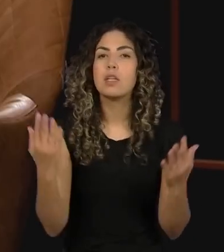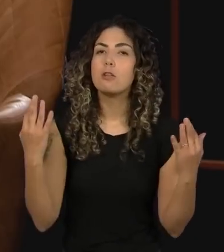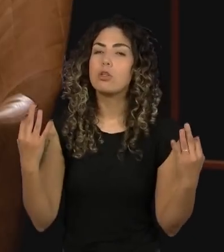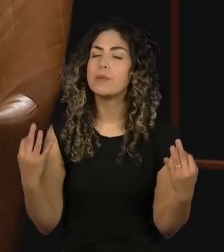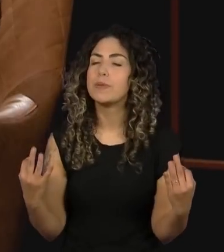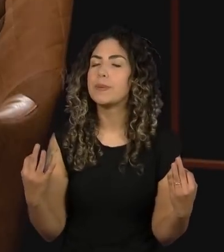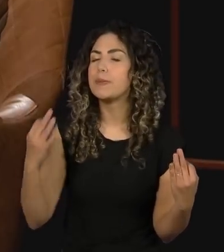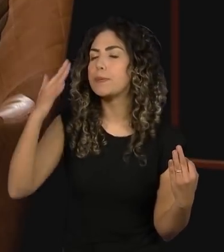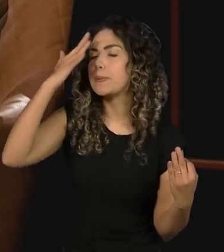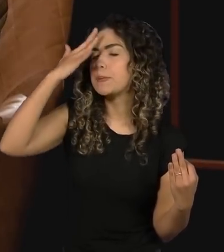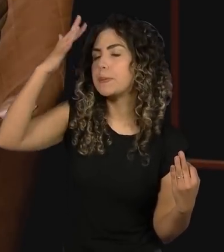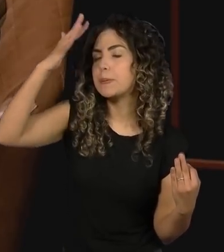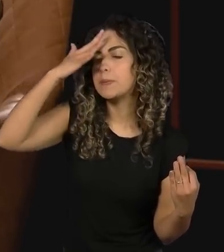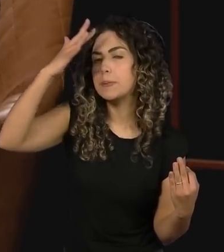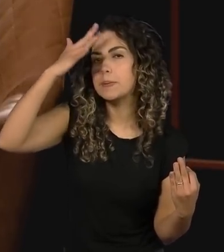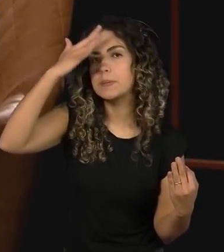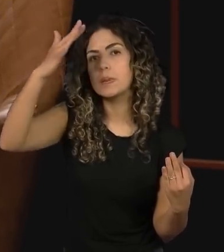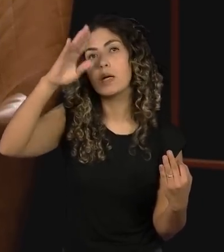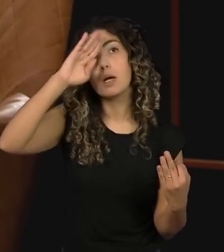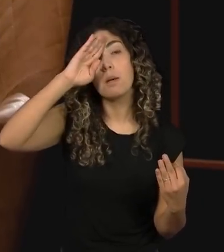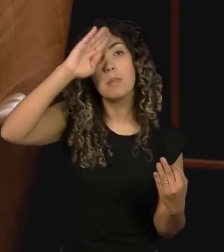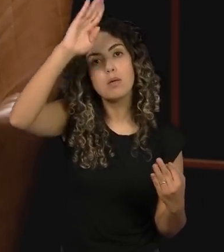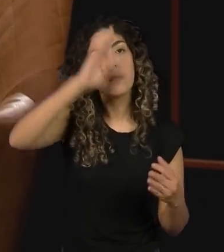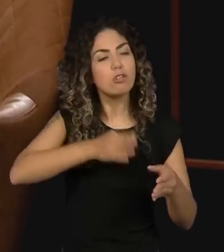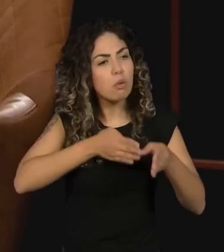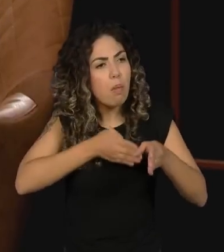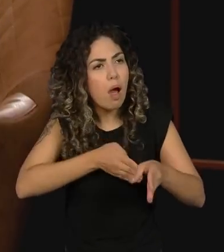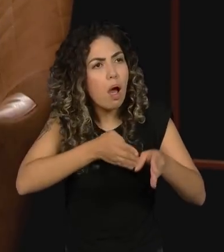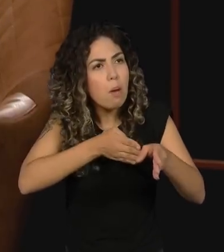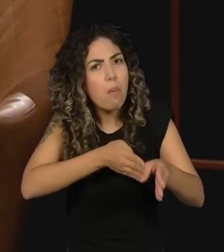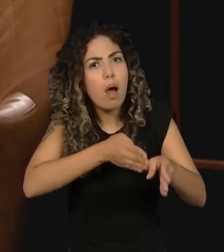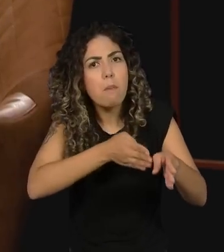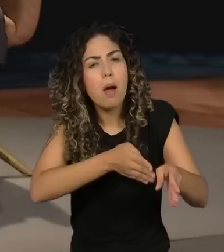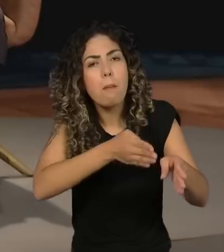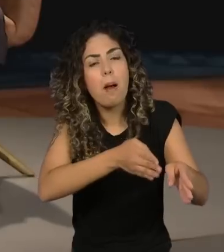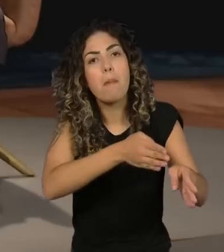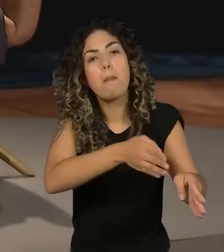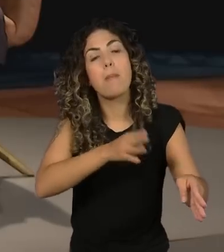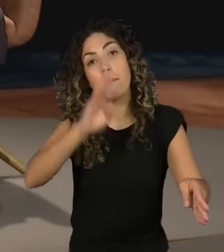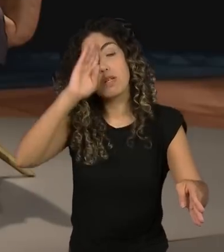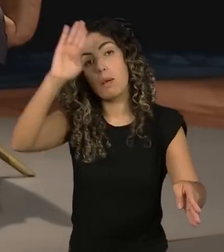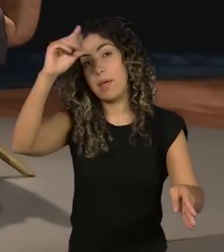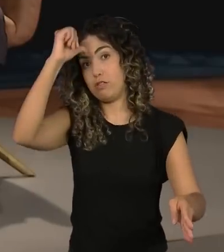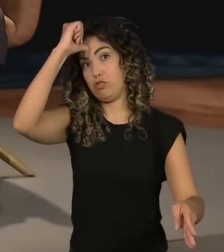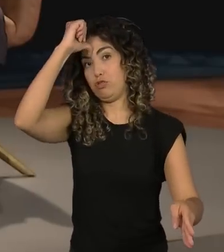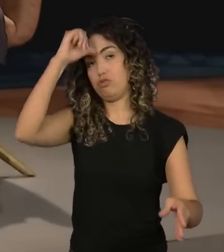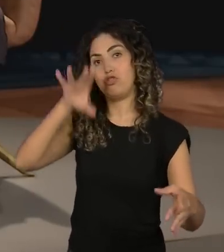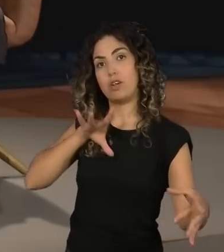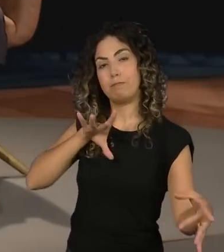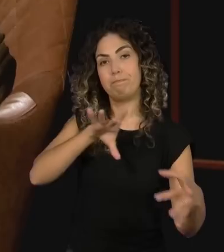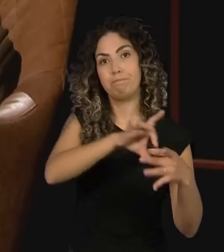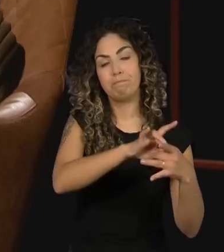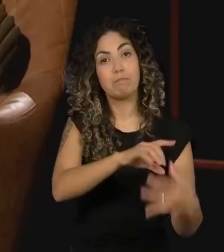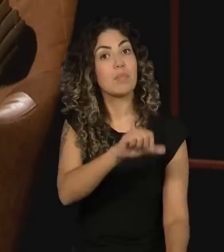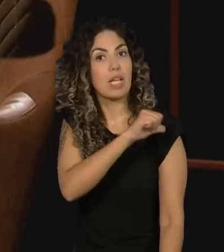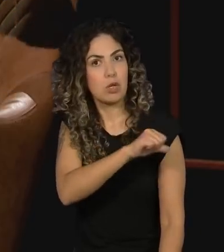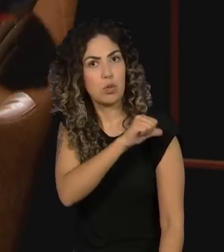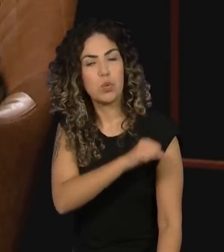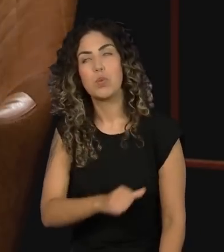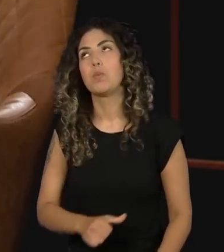templo chamado da linhagem Theravada, que é a linhagem indiana, em Santa Teresa, Rio de Janeiro.